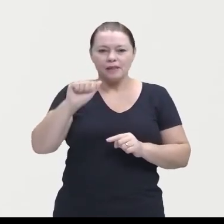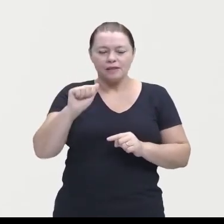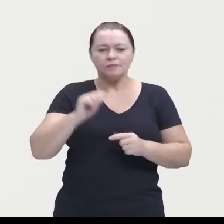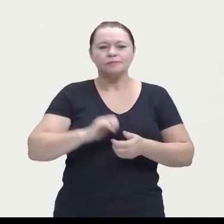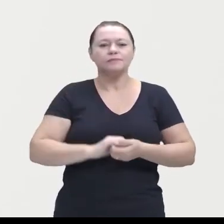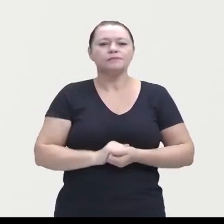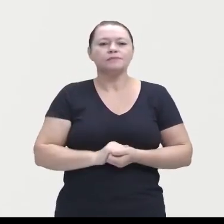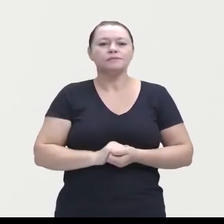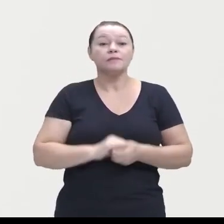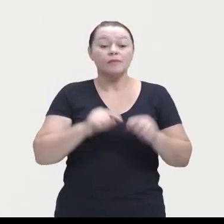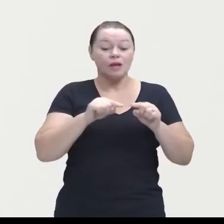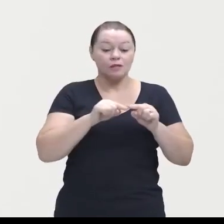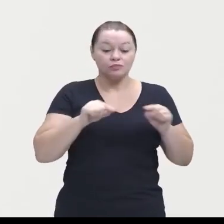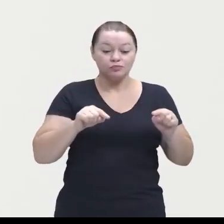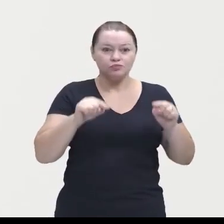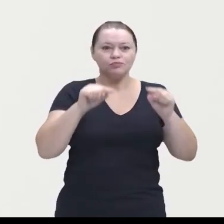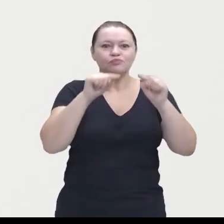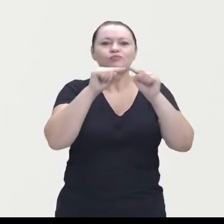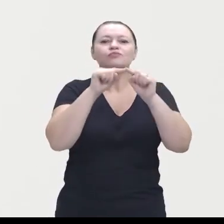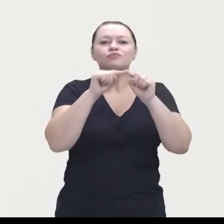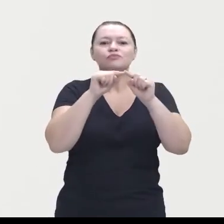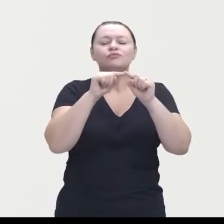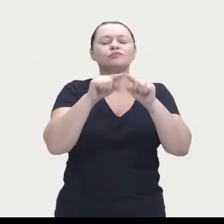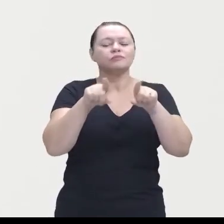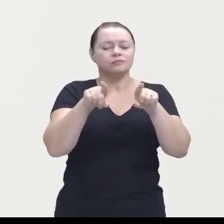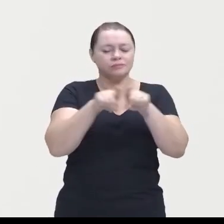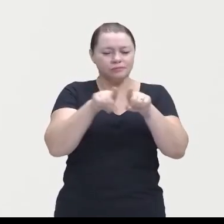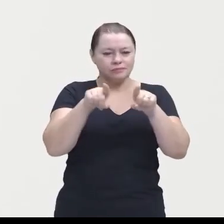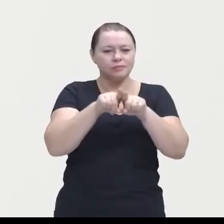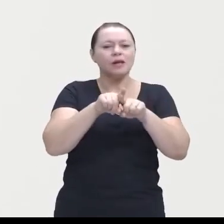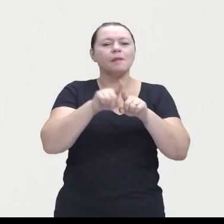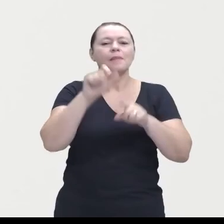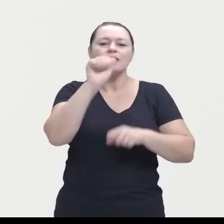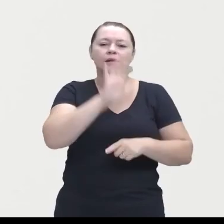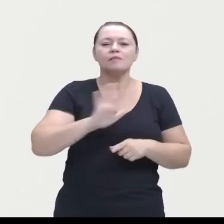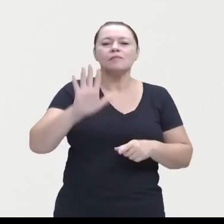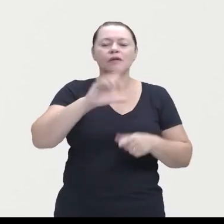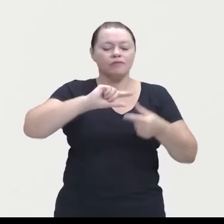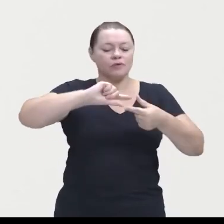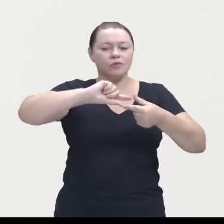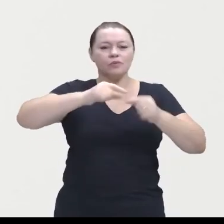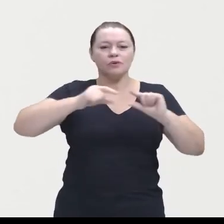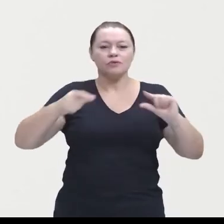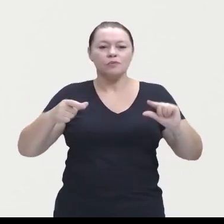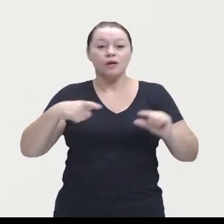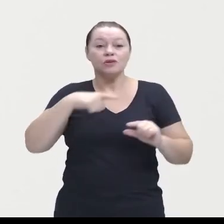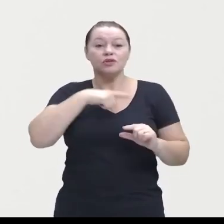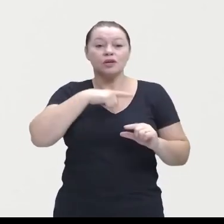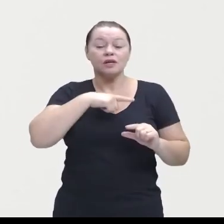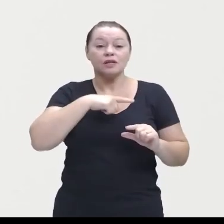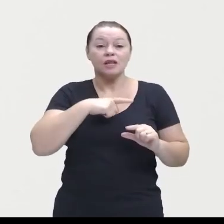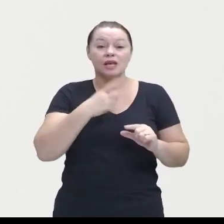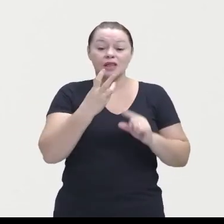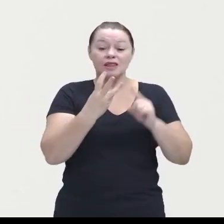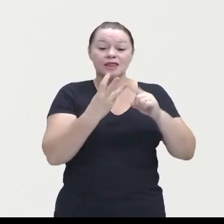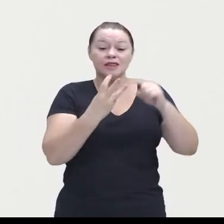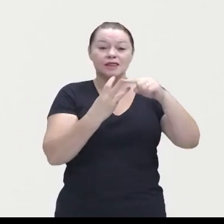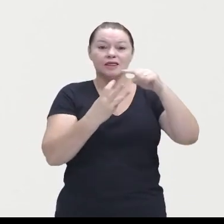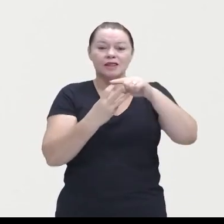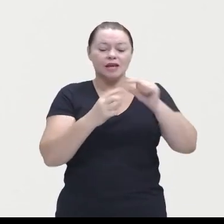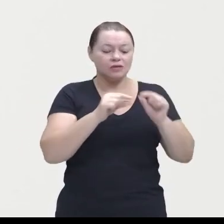O triângulo é uma figura geométrica formada por três retas que